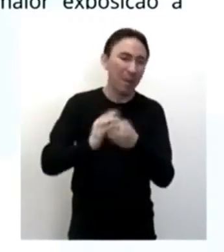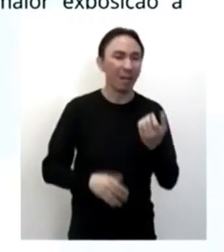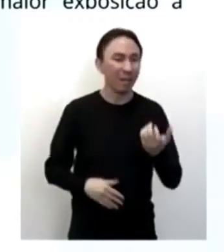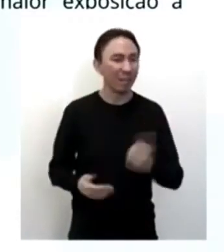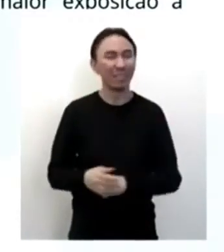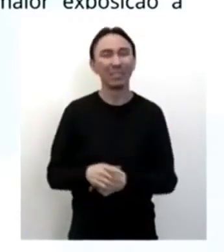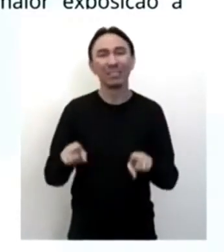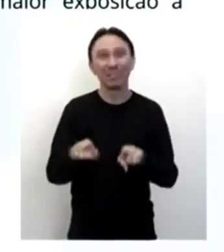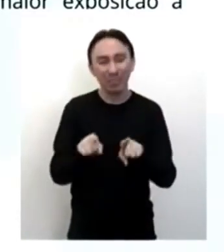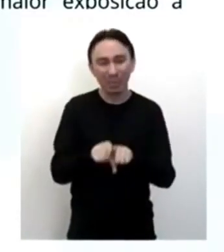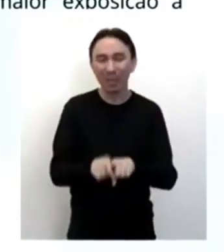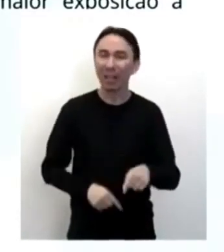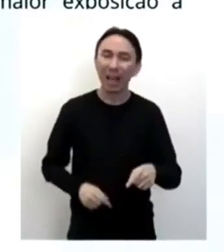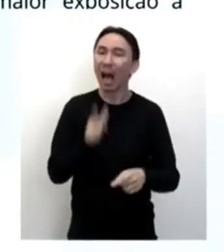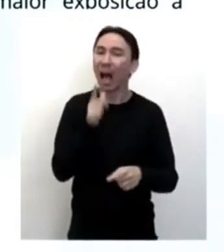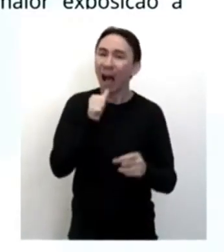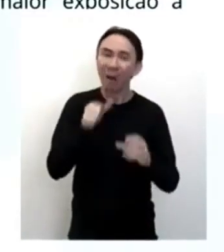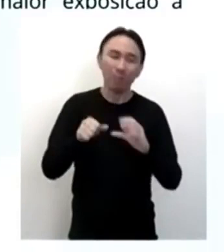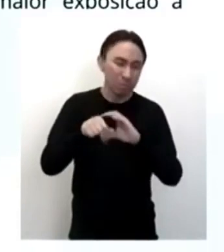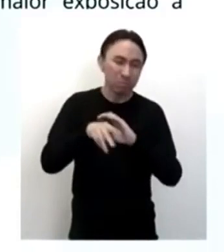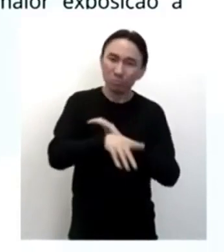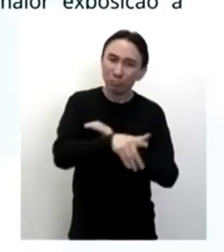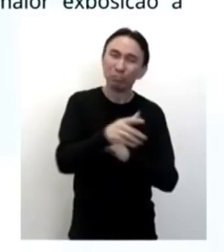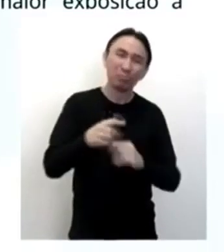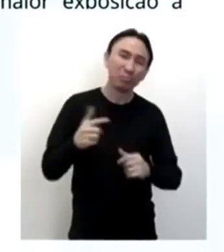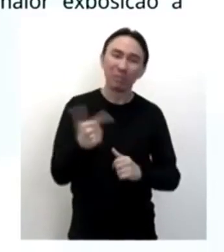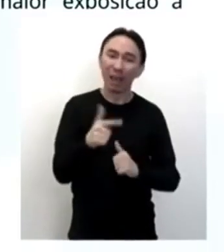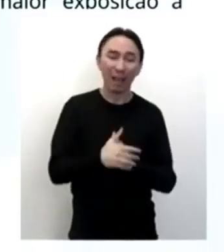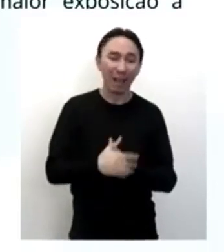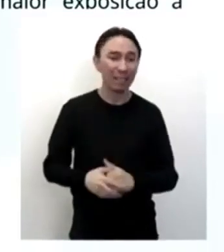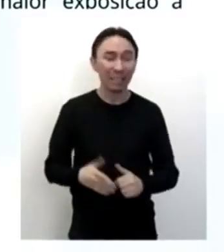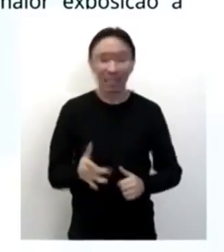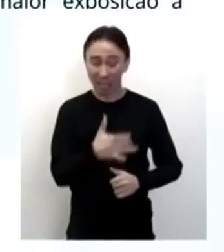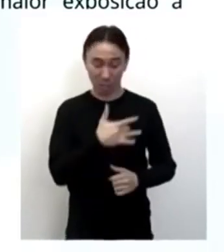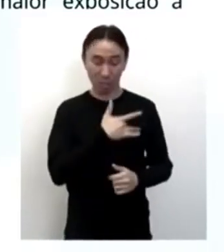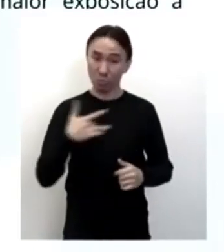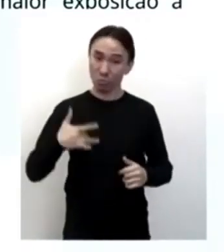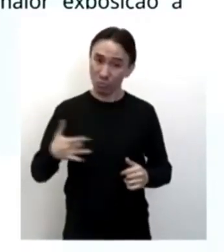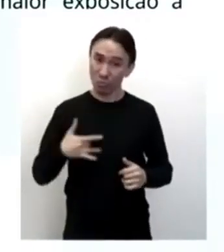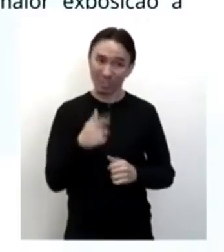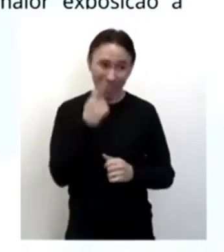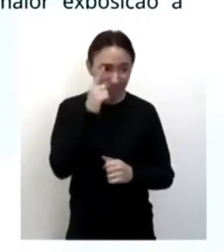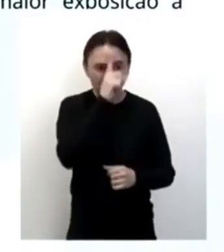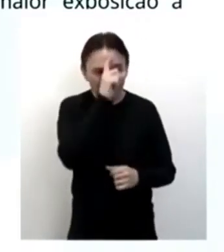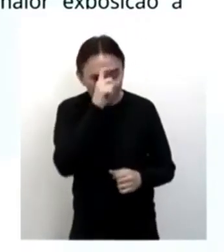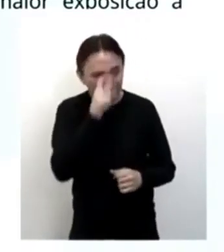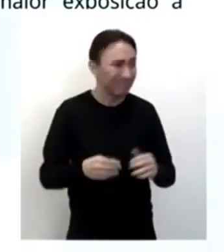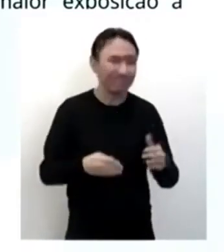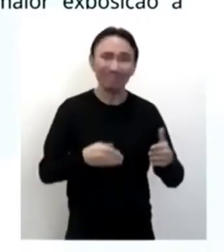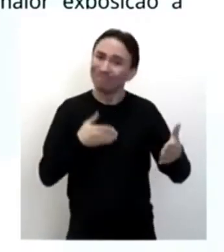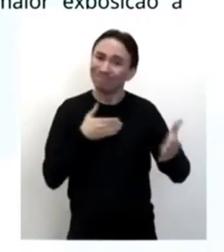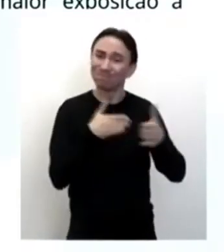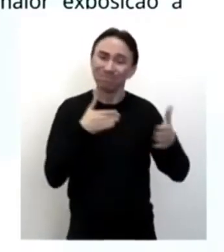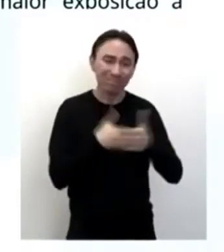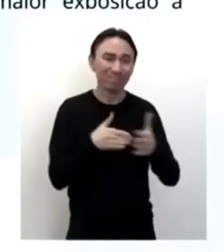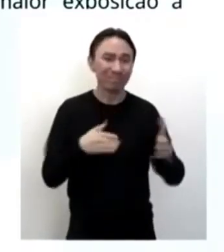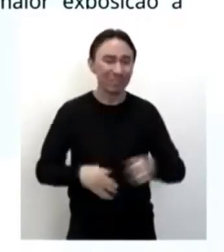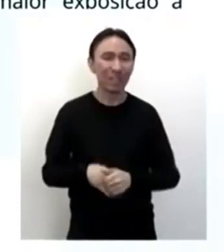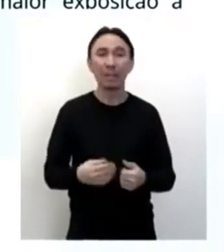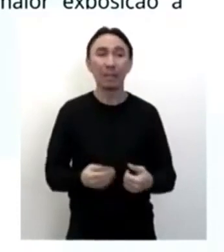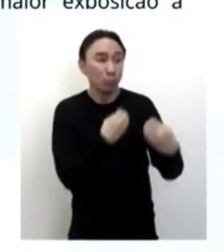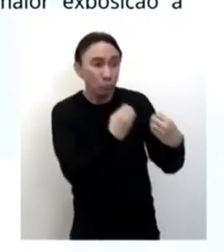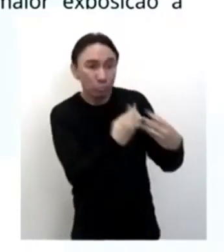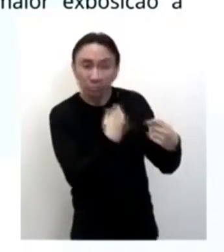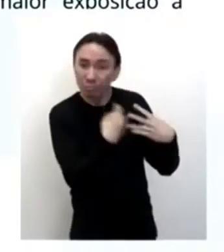de abastecimento, difícil acesso aos serviços de saúde, educação e creches, maior exposição à ocorrência